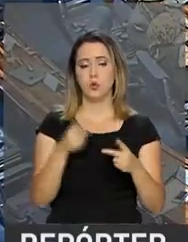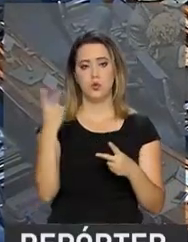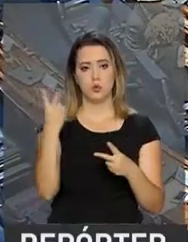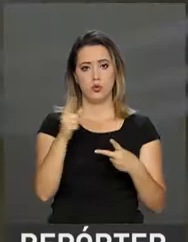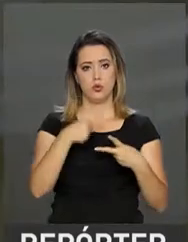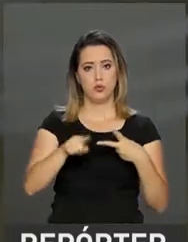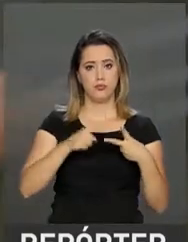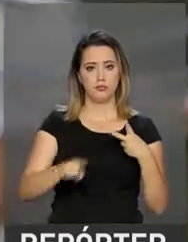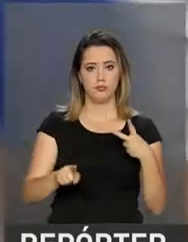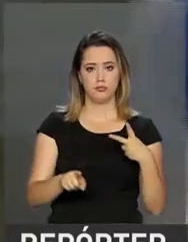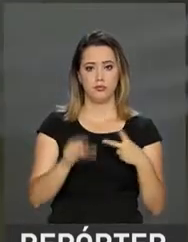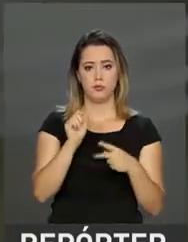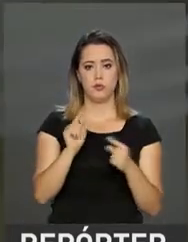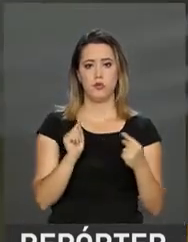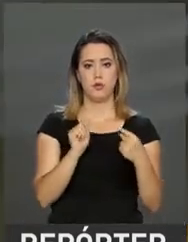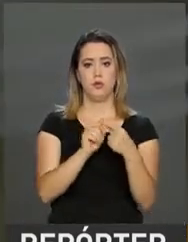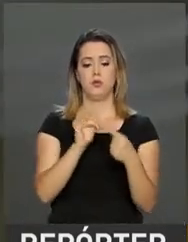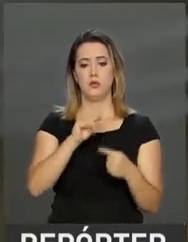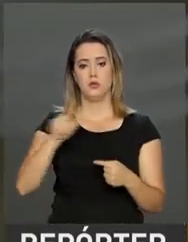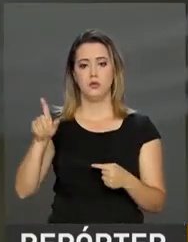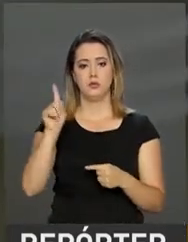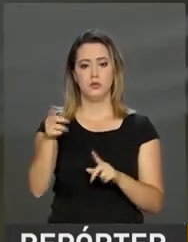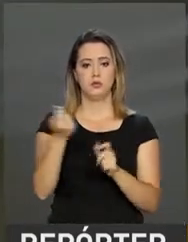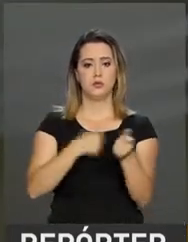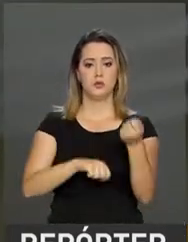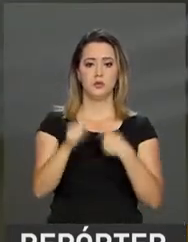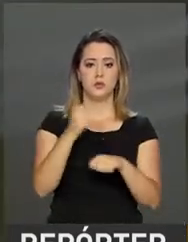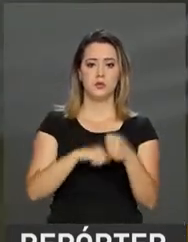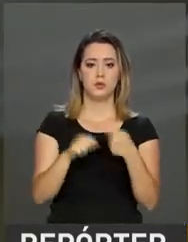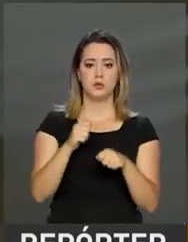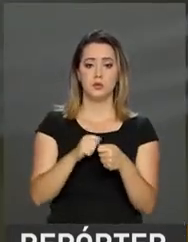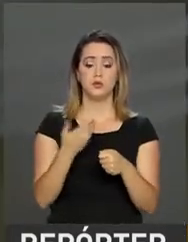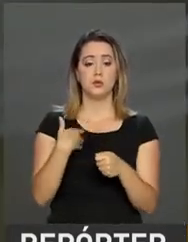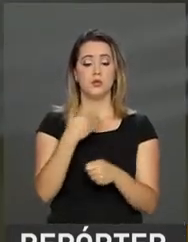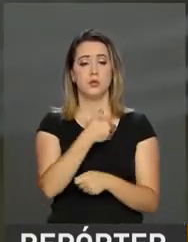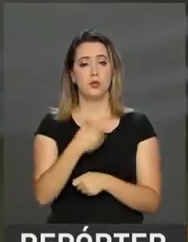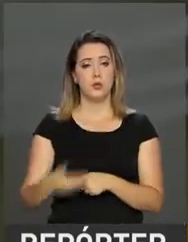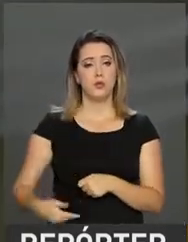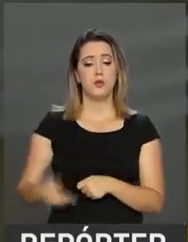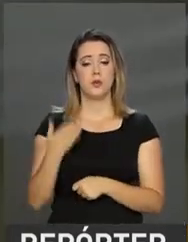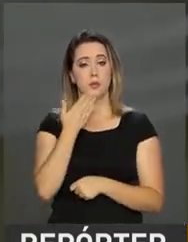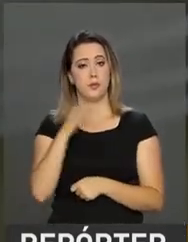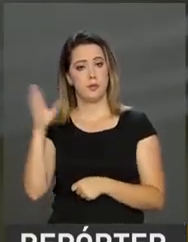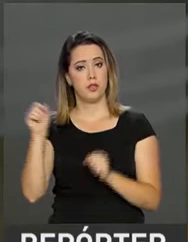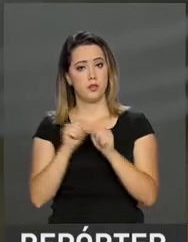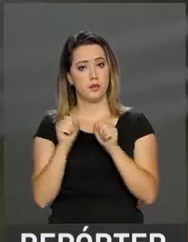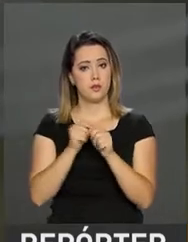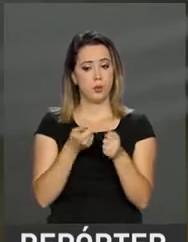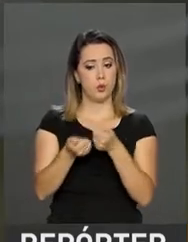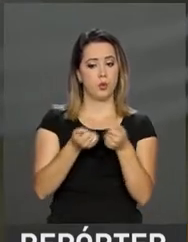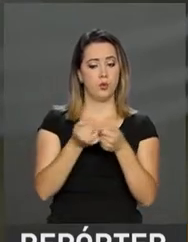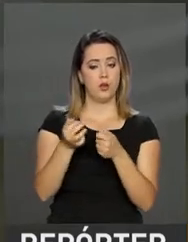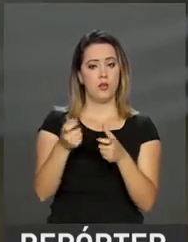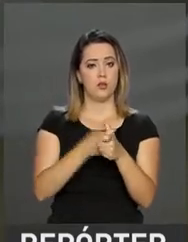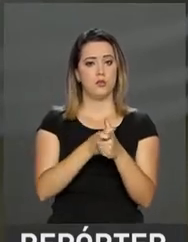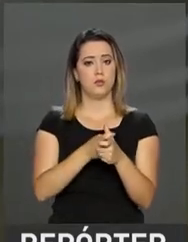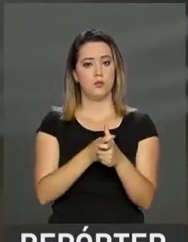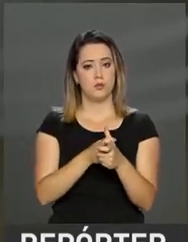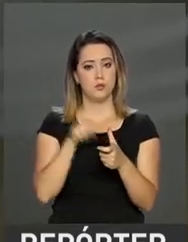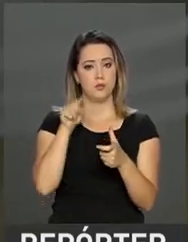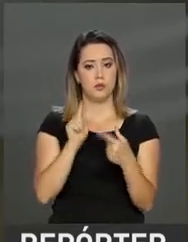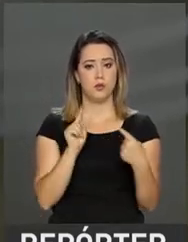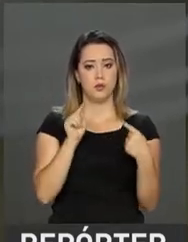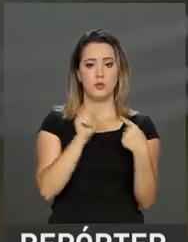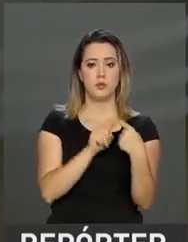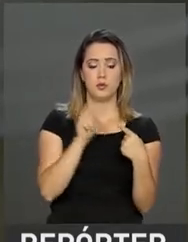projeto a meta fiscal é a economia que o governo promete fazer para manter a dívida pública sob controle essa